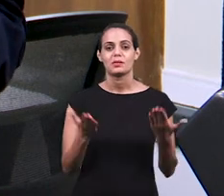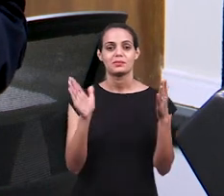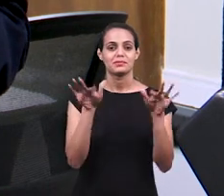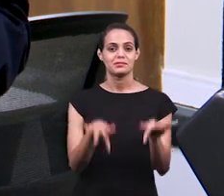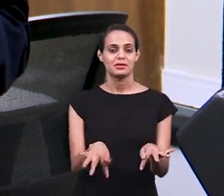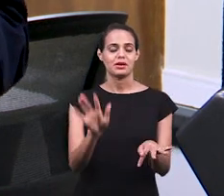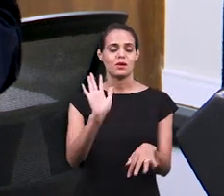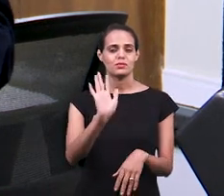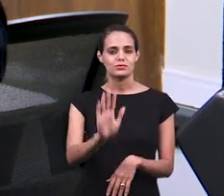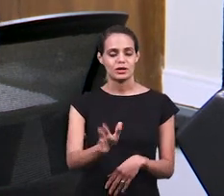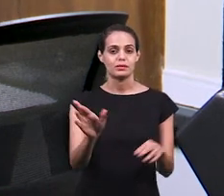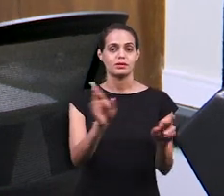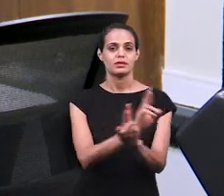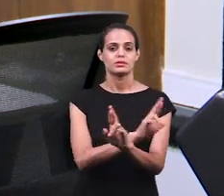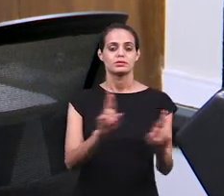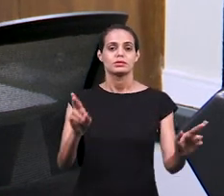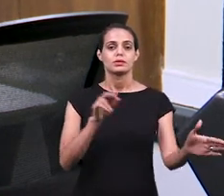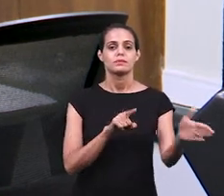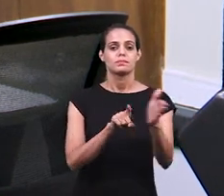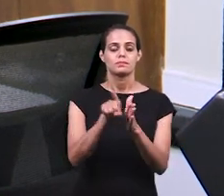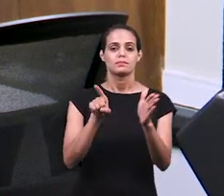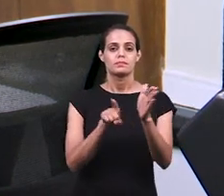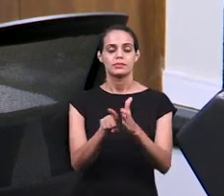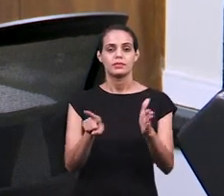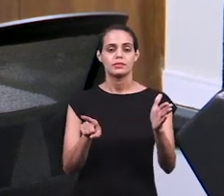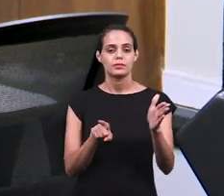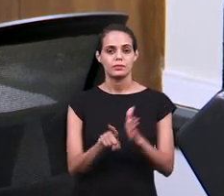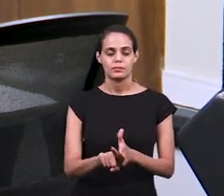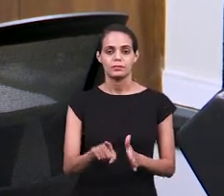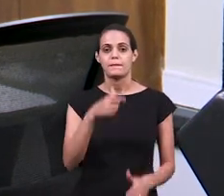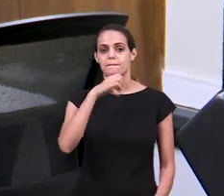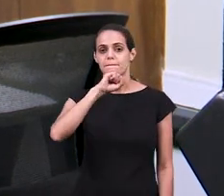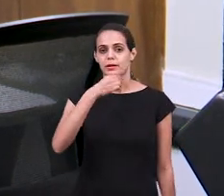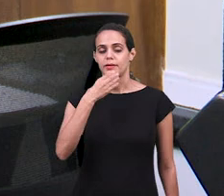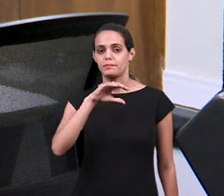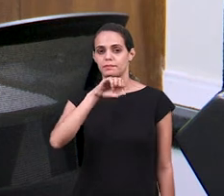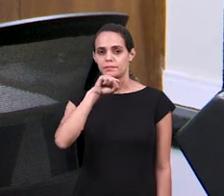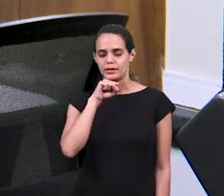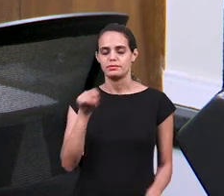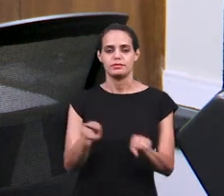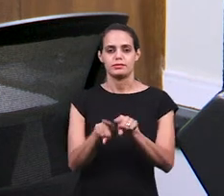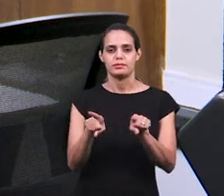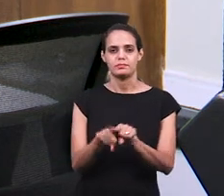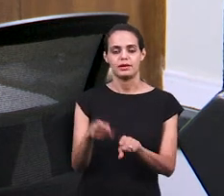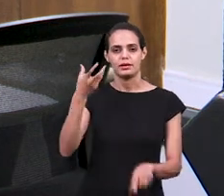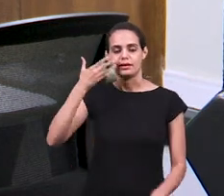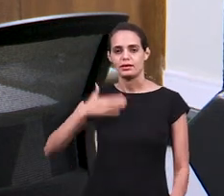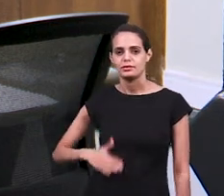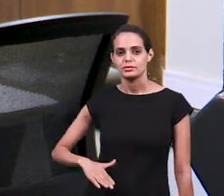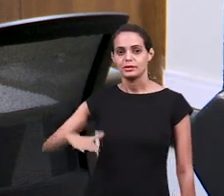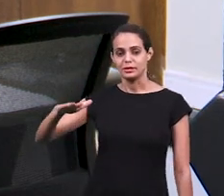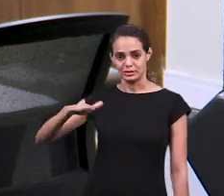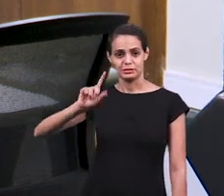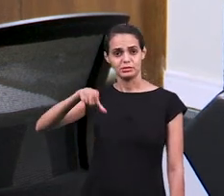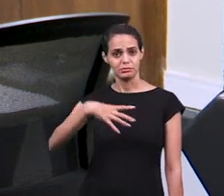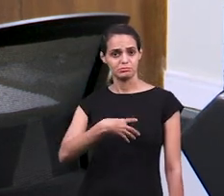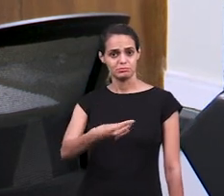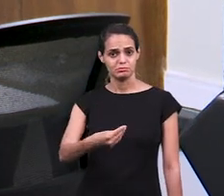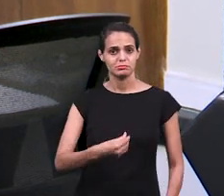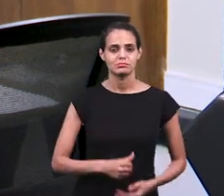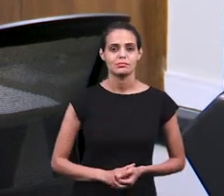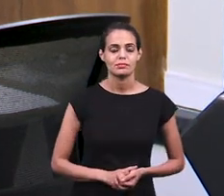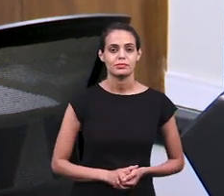nossa parte final está relacionada a perguntas dirigidas aos pais e às crianças, ou seja, aos